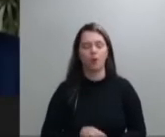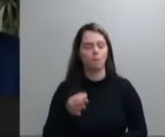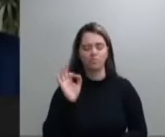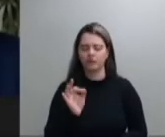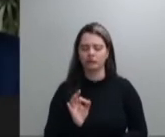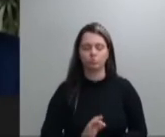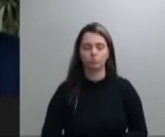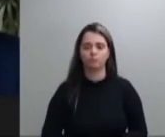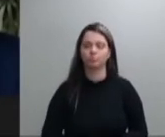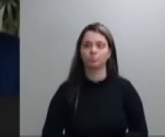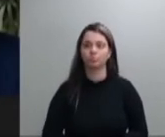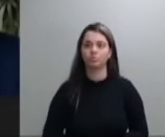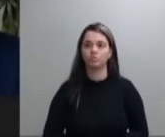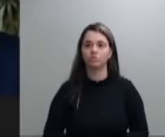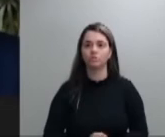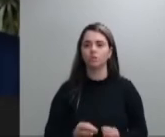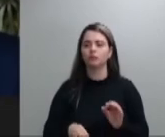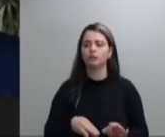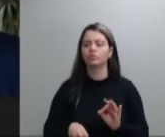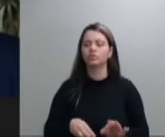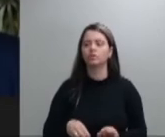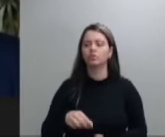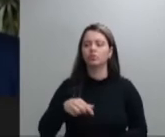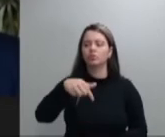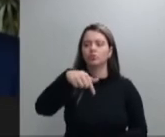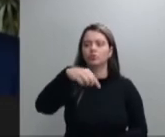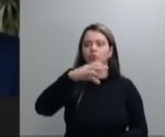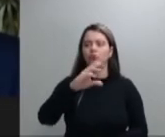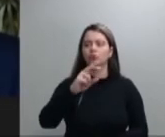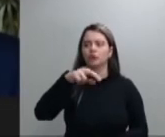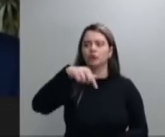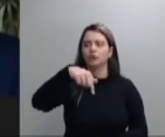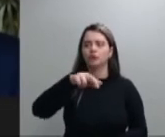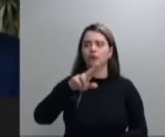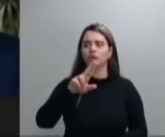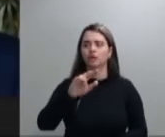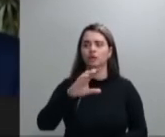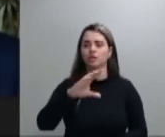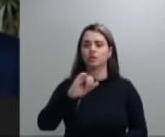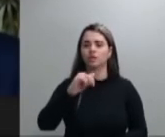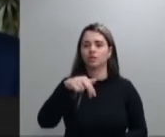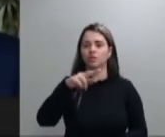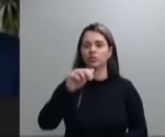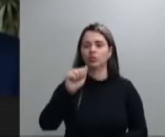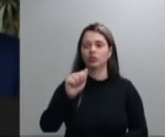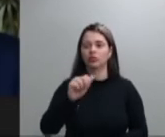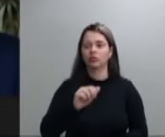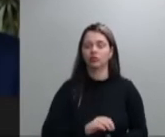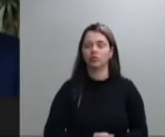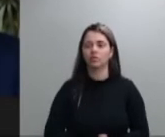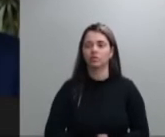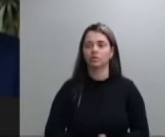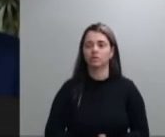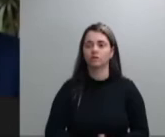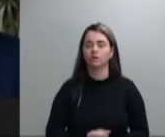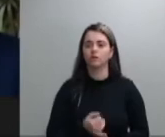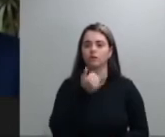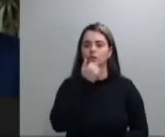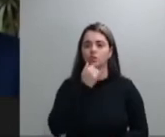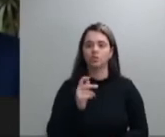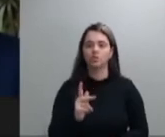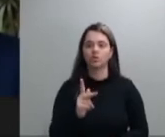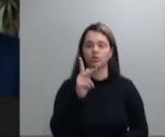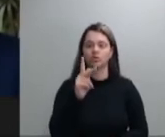ministro cuquina senhor presidente eu até